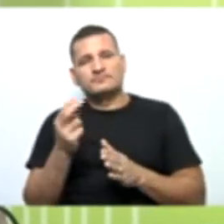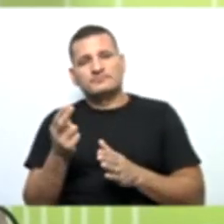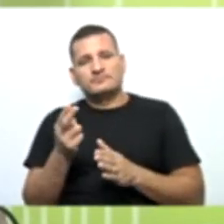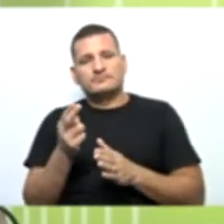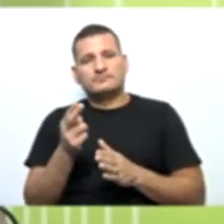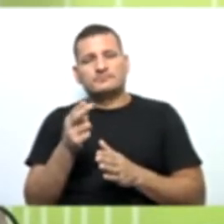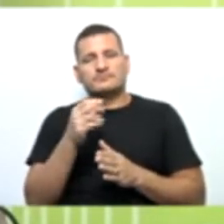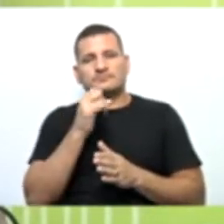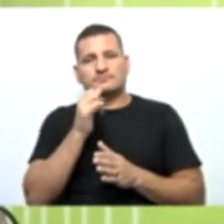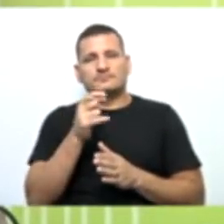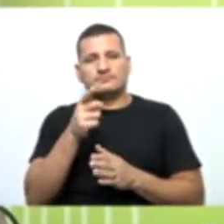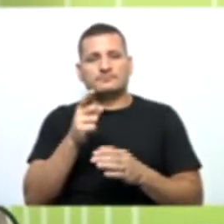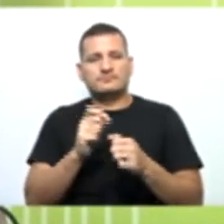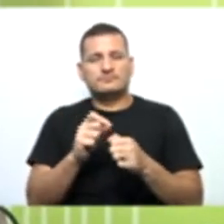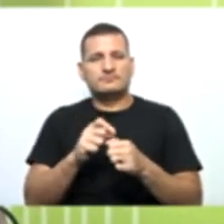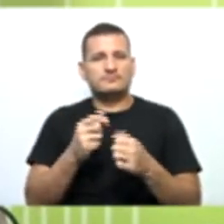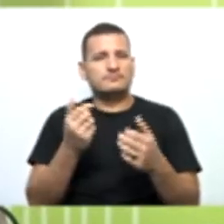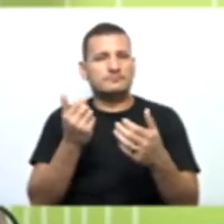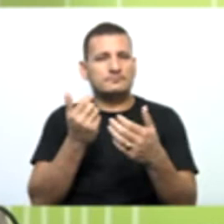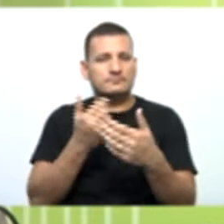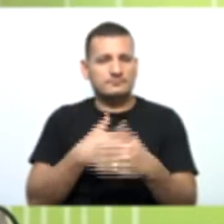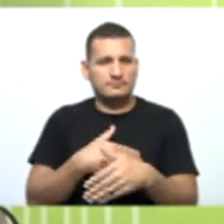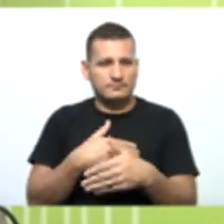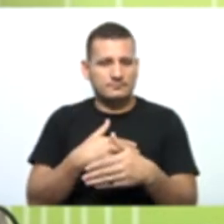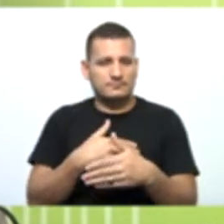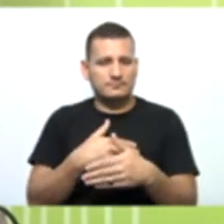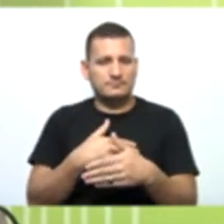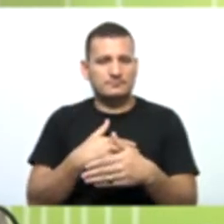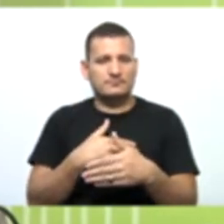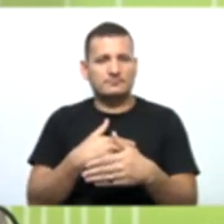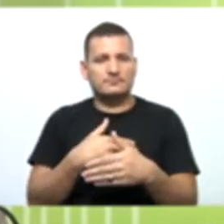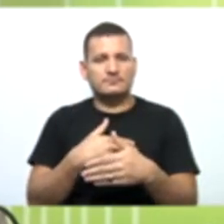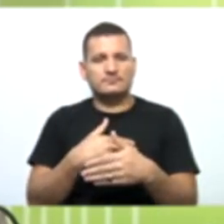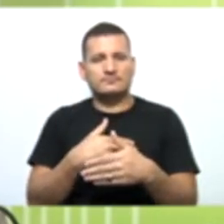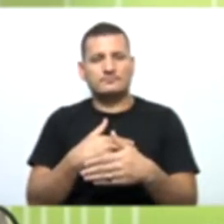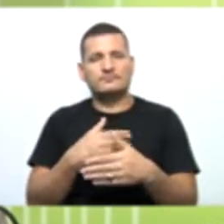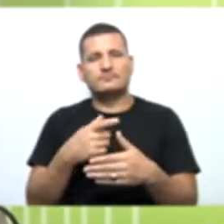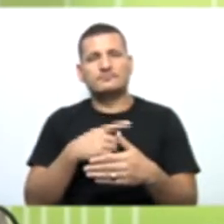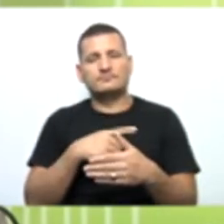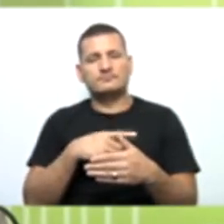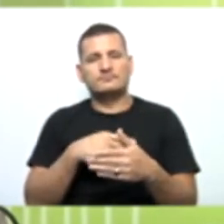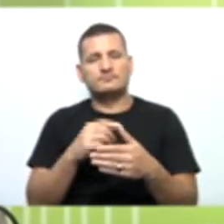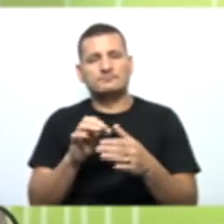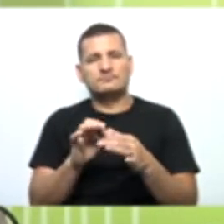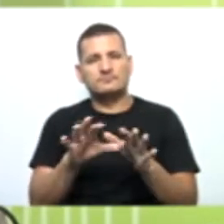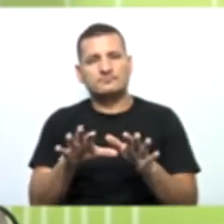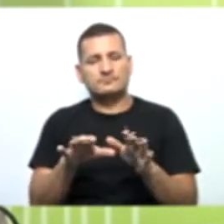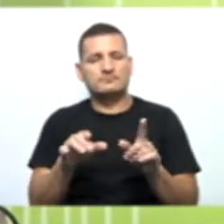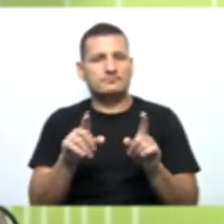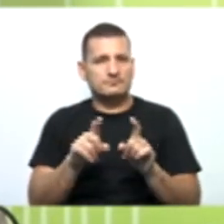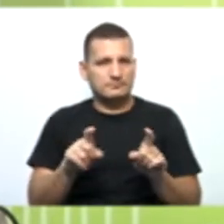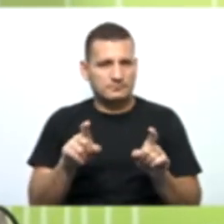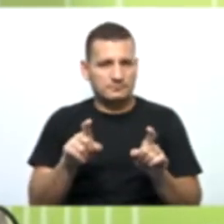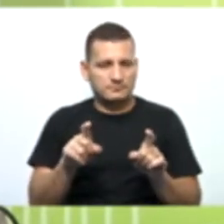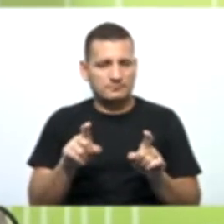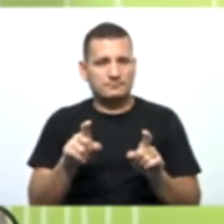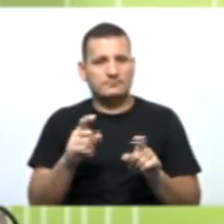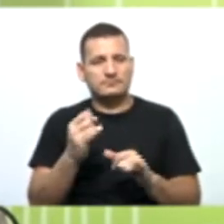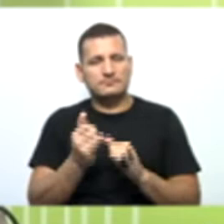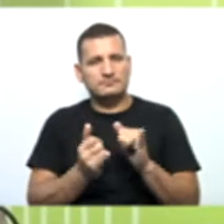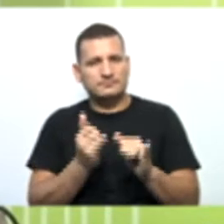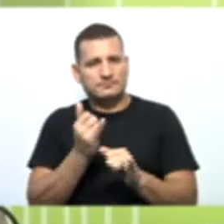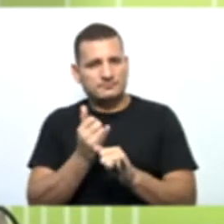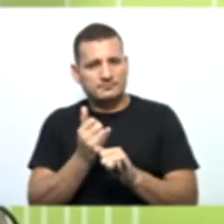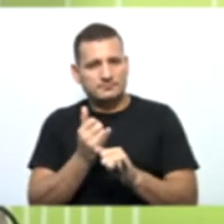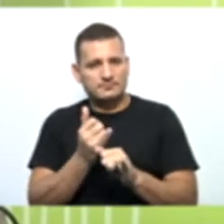fosse fazer, fosse disponível para você um computador com acesso à internet, e aí